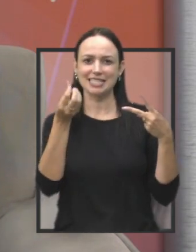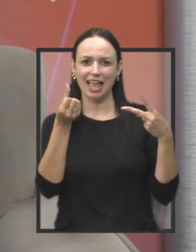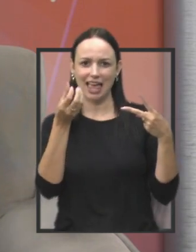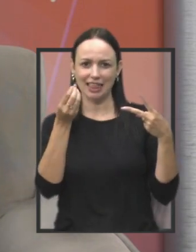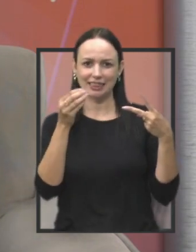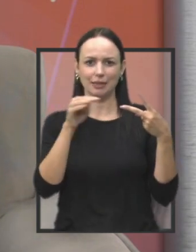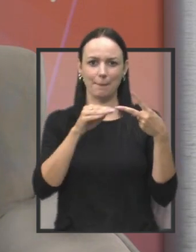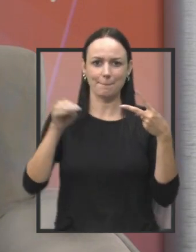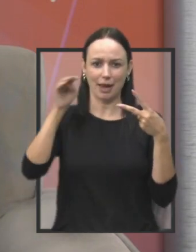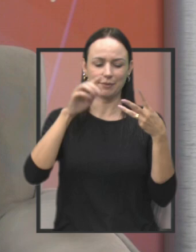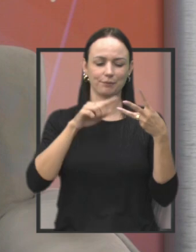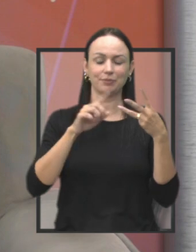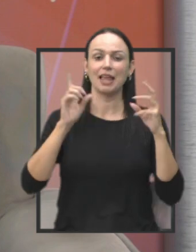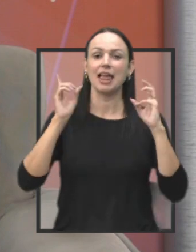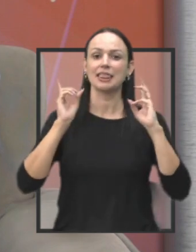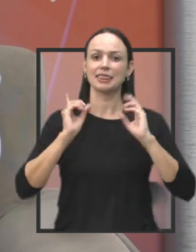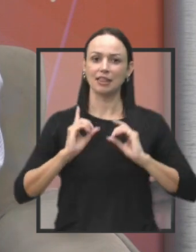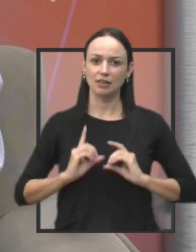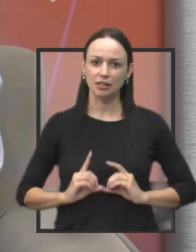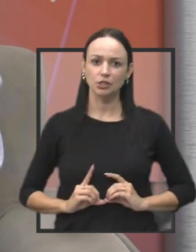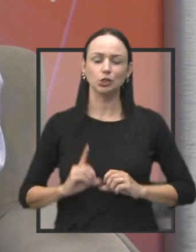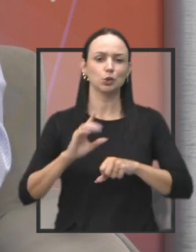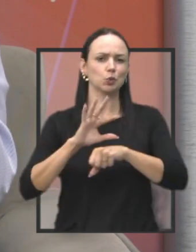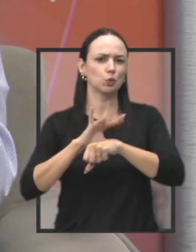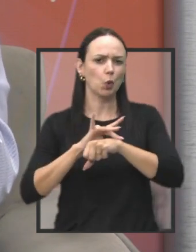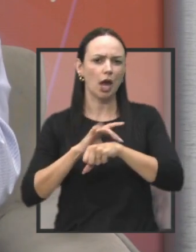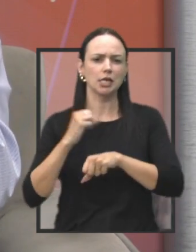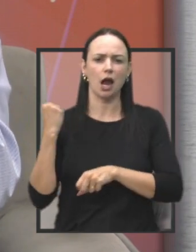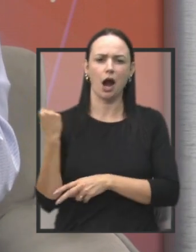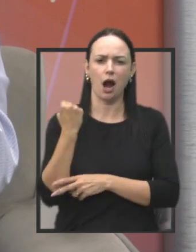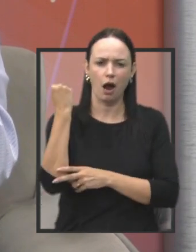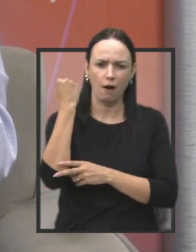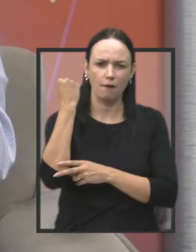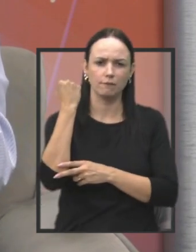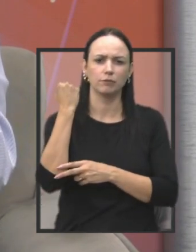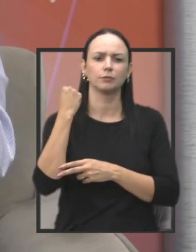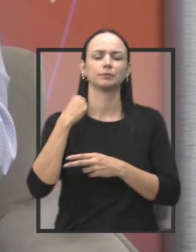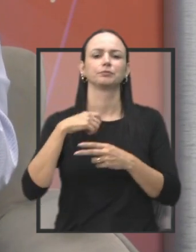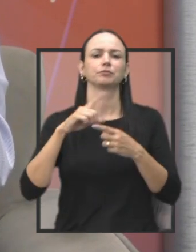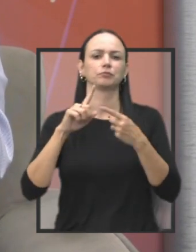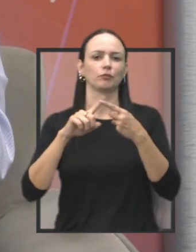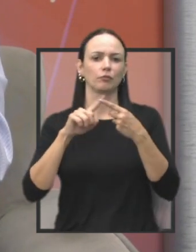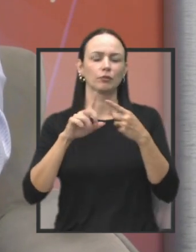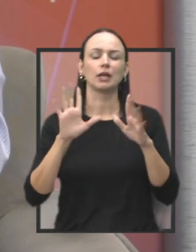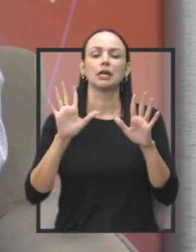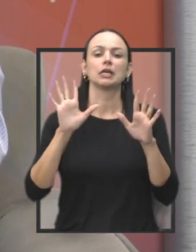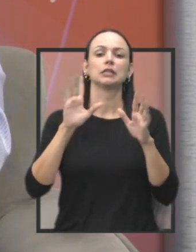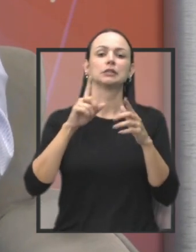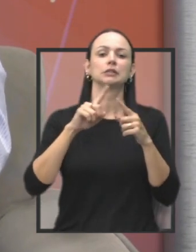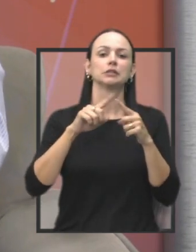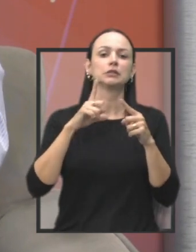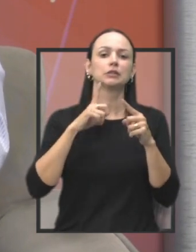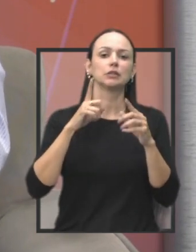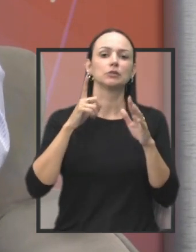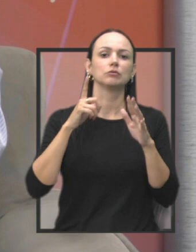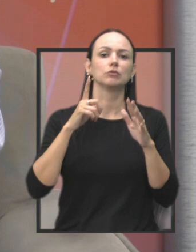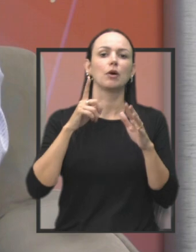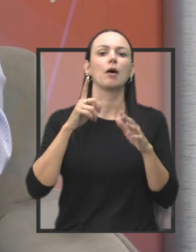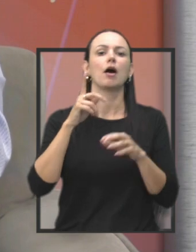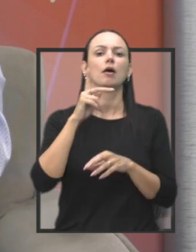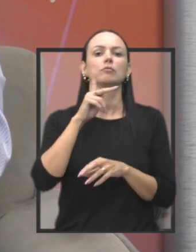anos, deficiente e portadores de moléstia grave, recebe primeiro. Cuja maior fonte de renda seja do